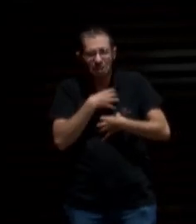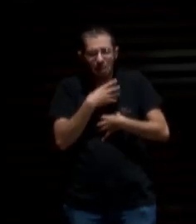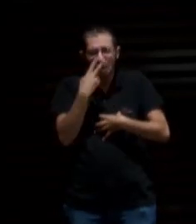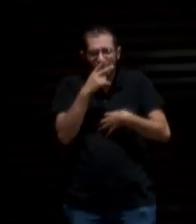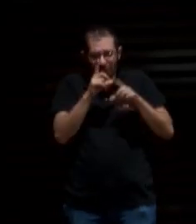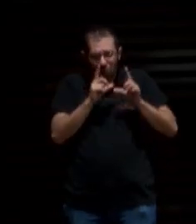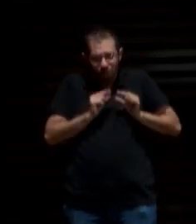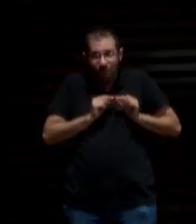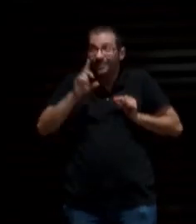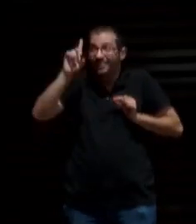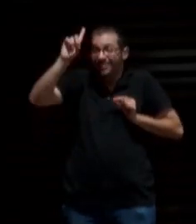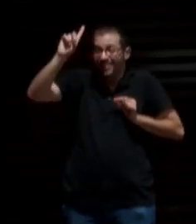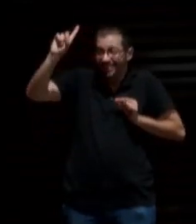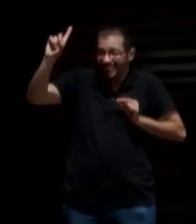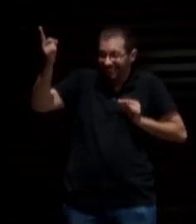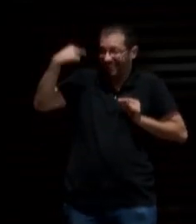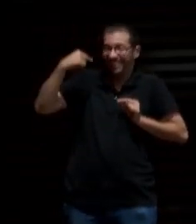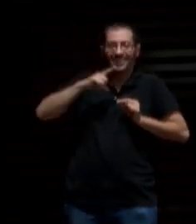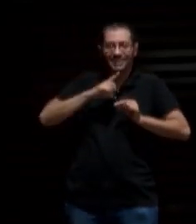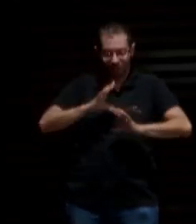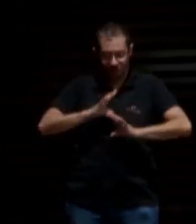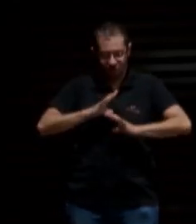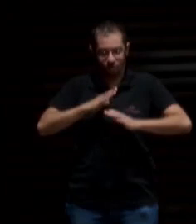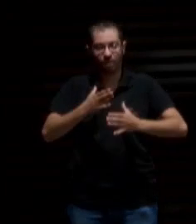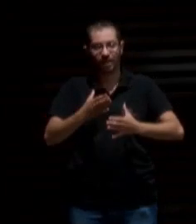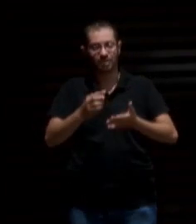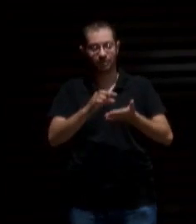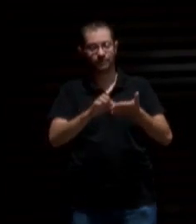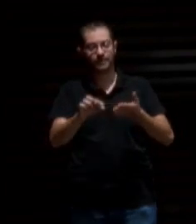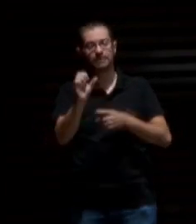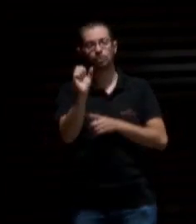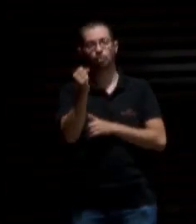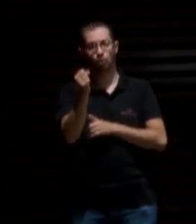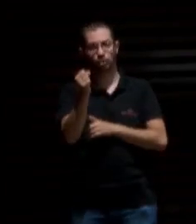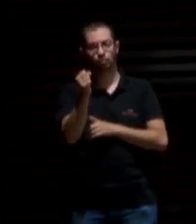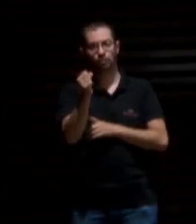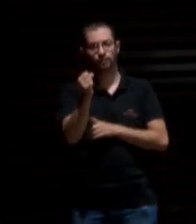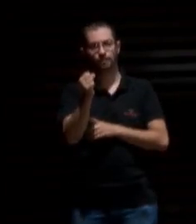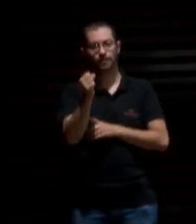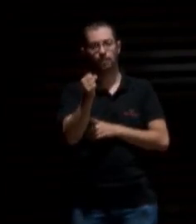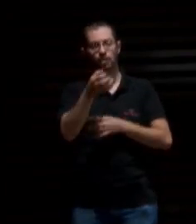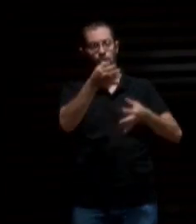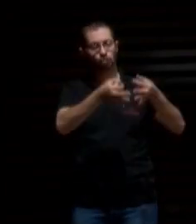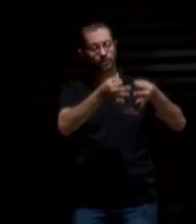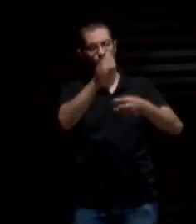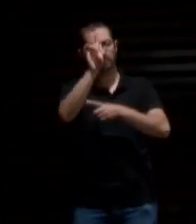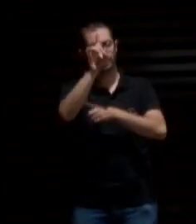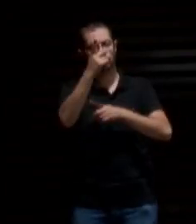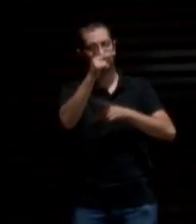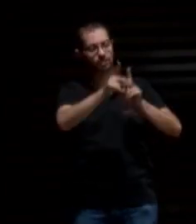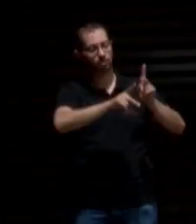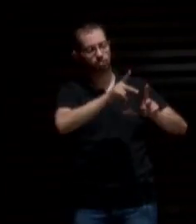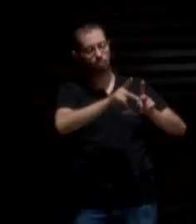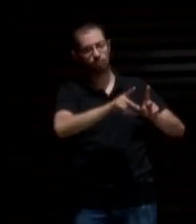Então, o primeiro ponto que nós vamos enxergar a partir do versículo 8, eu vou ler do 8 ao 10, é o juízo de Deus sobre o seu povo. O texto diz